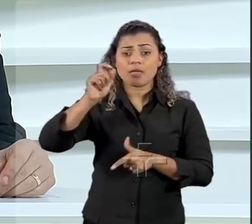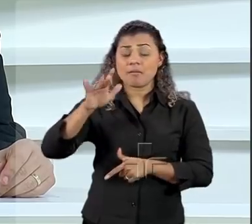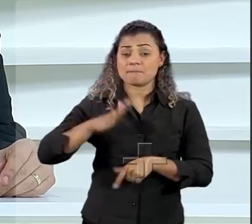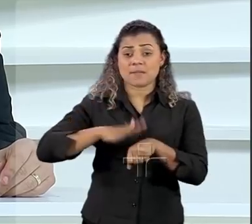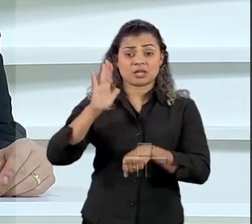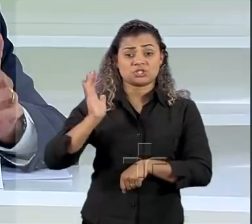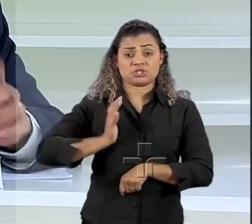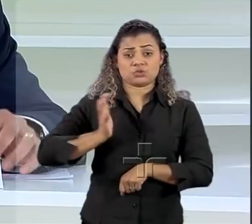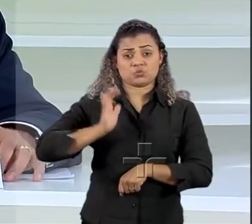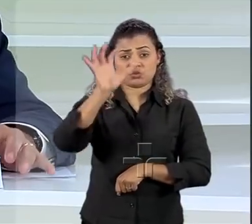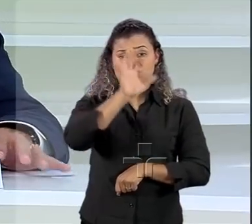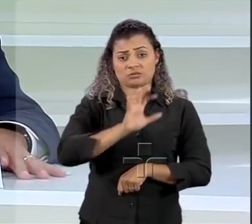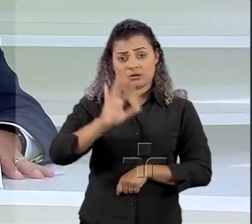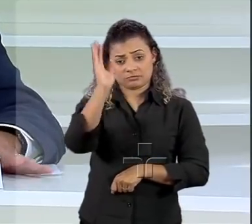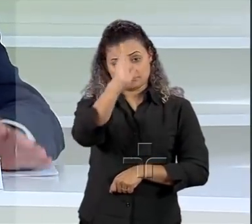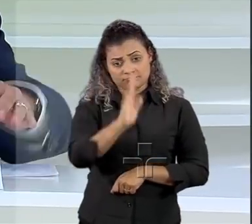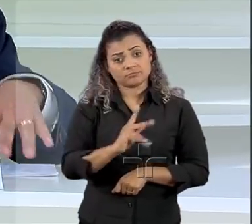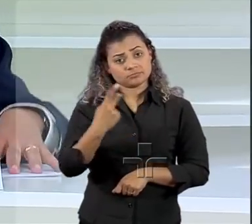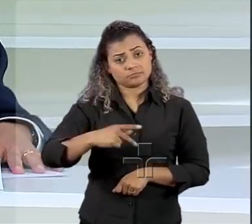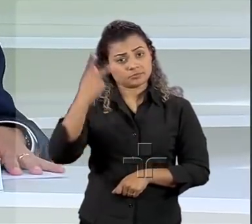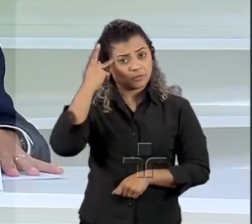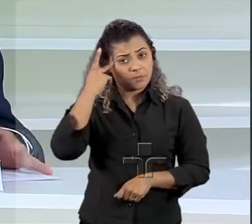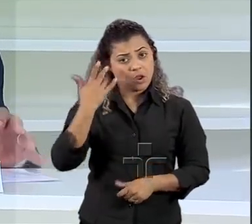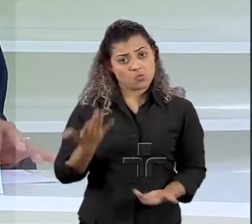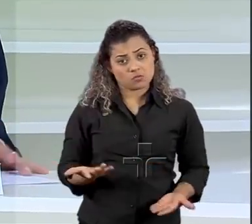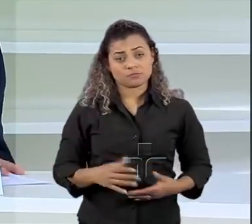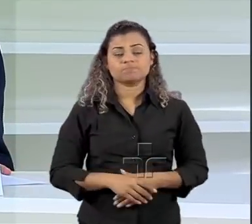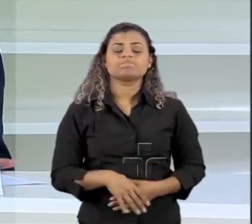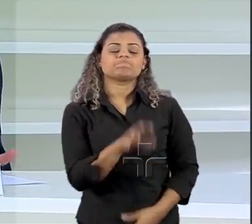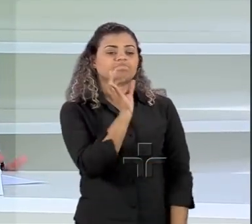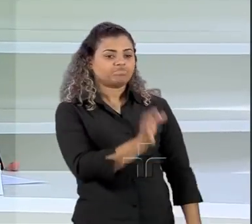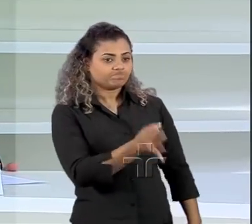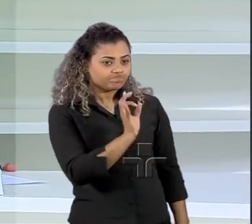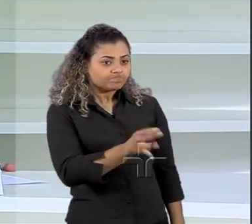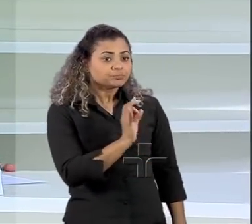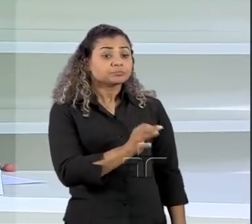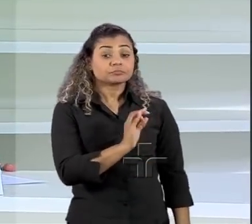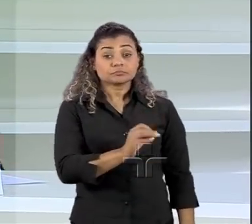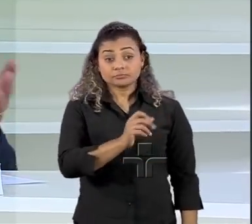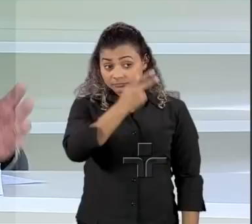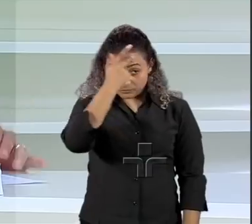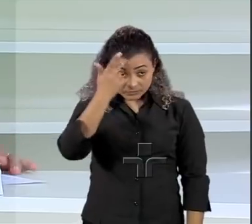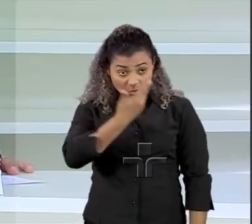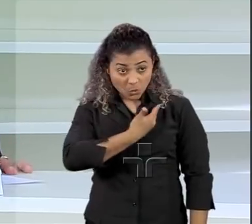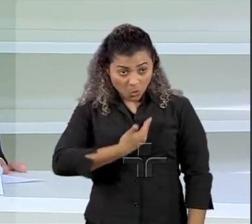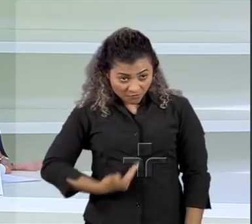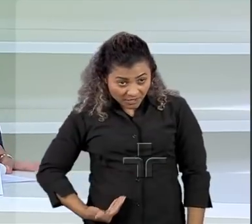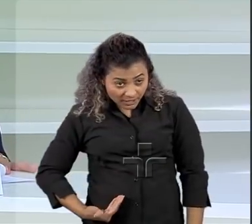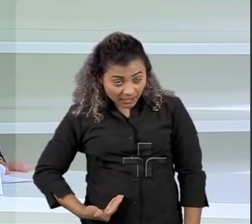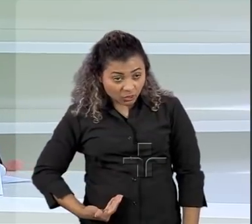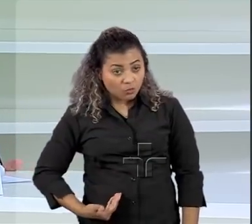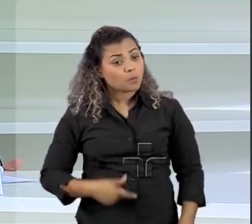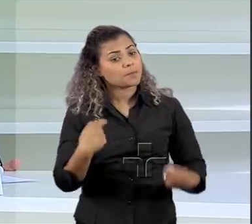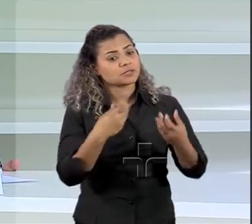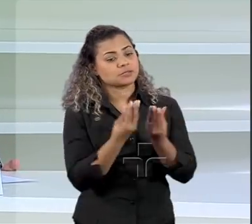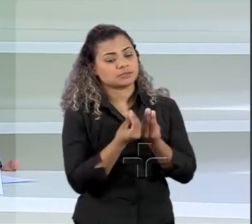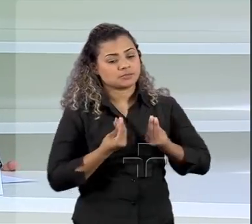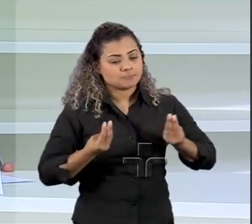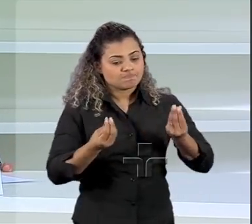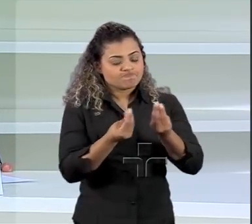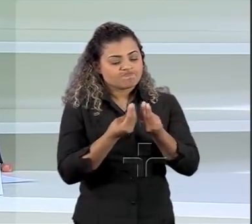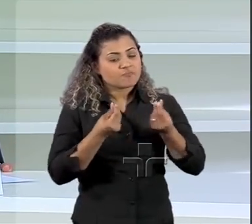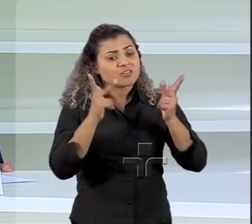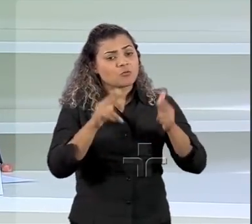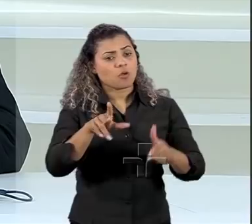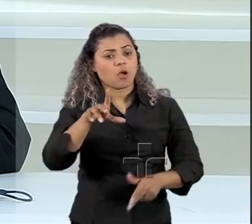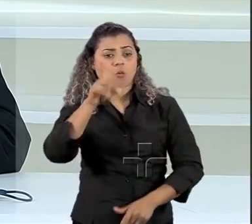país. Primeiro, reforçar o que o Henrique falou, quem governa tem que ter sensibilidade, tem que fazer escolhas. É muito a posição do Geraldo